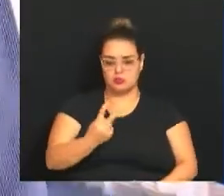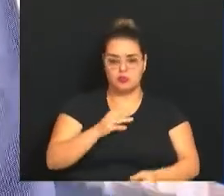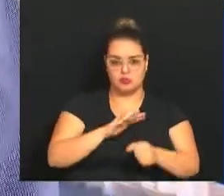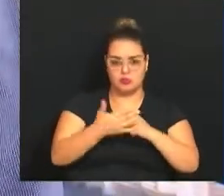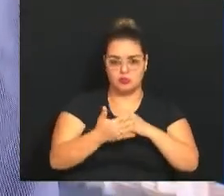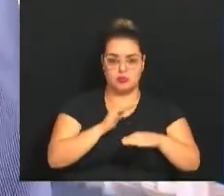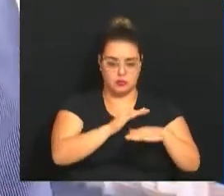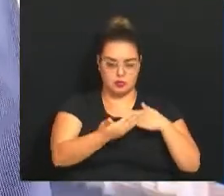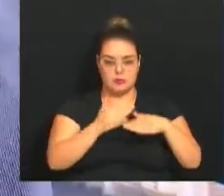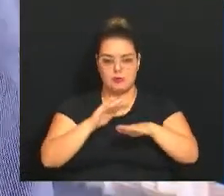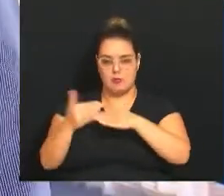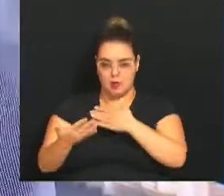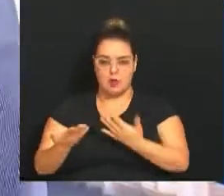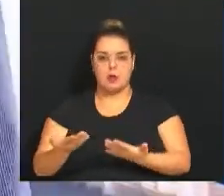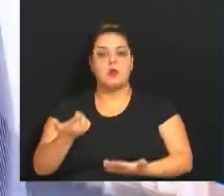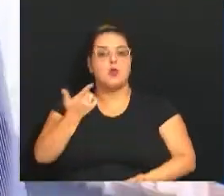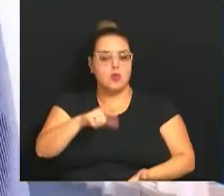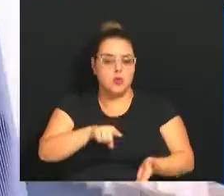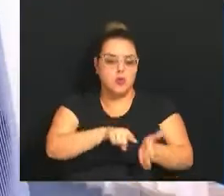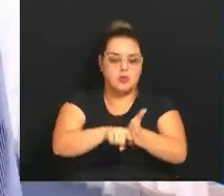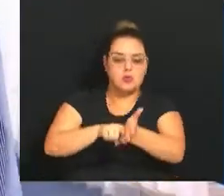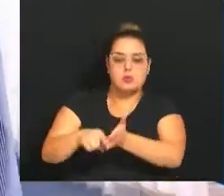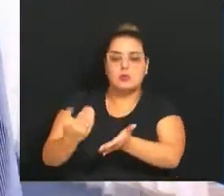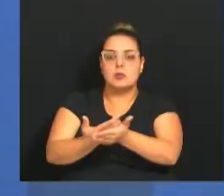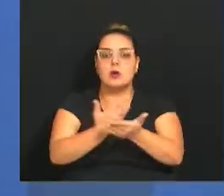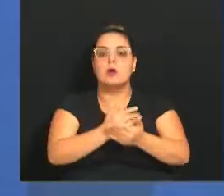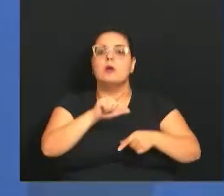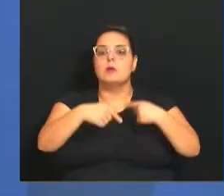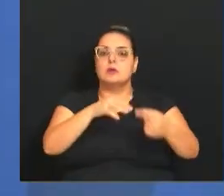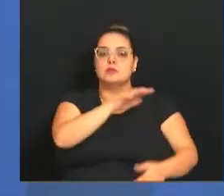realizando estudos e projetos para as outras regiões também.